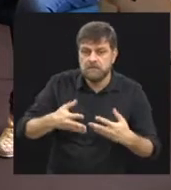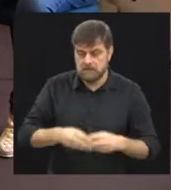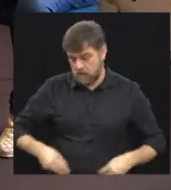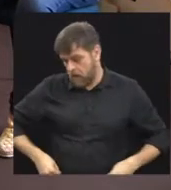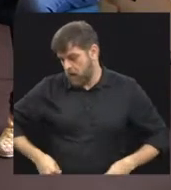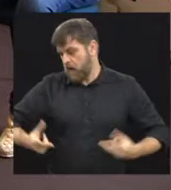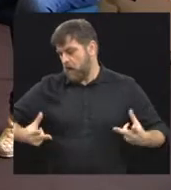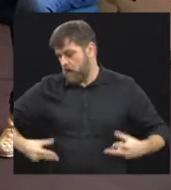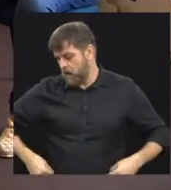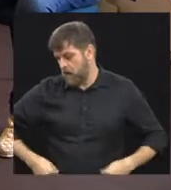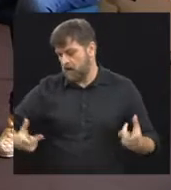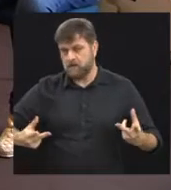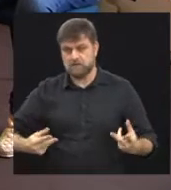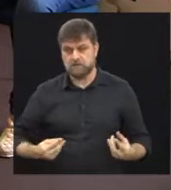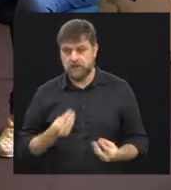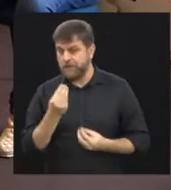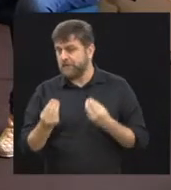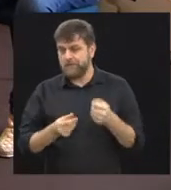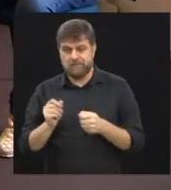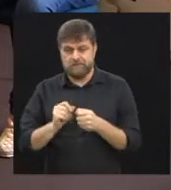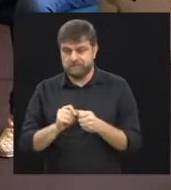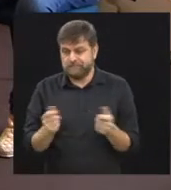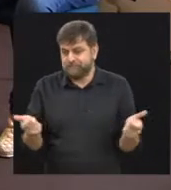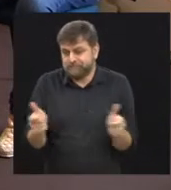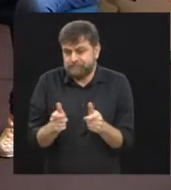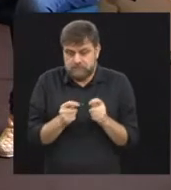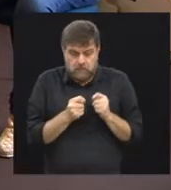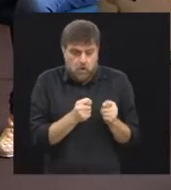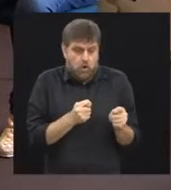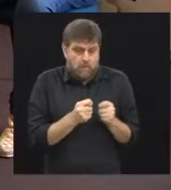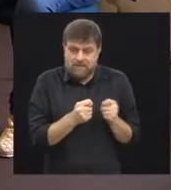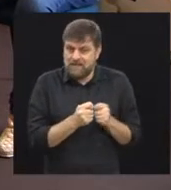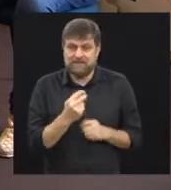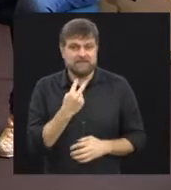em despesas, você não tem como reduzir as despesas da